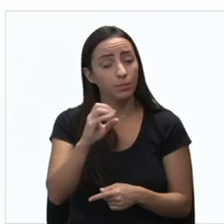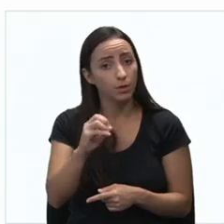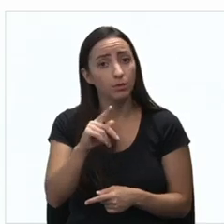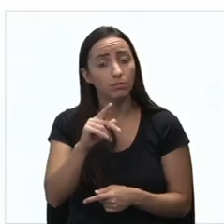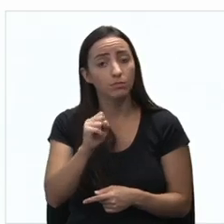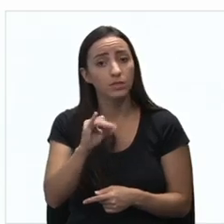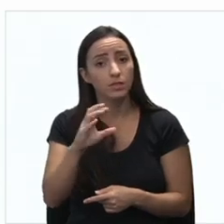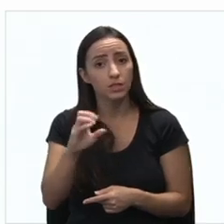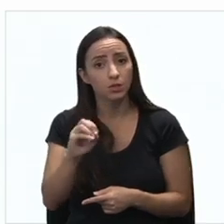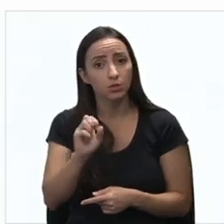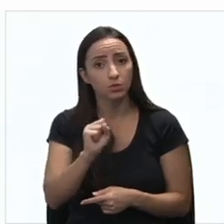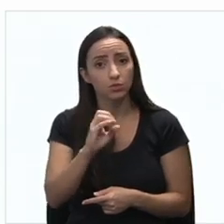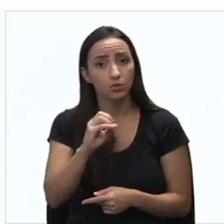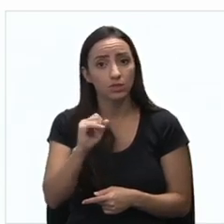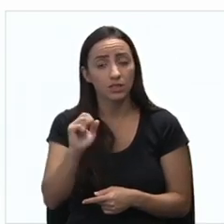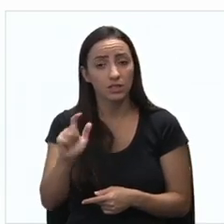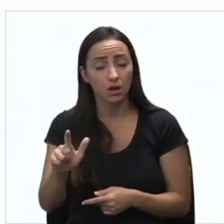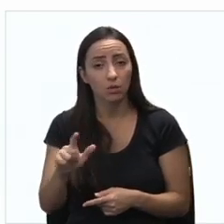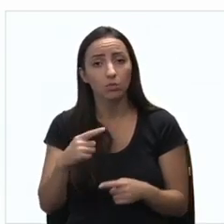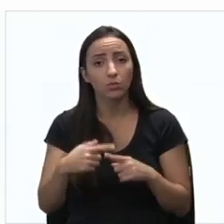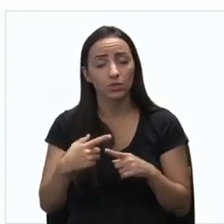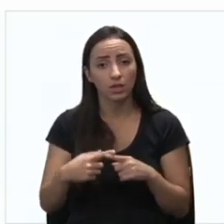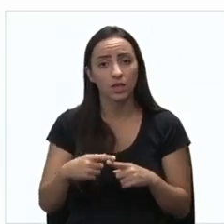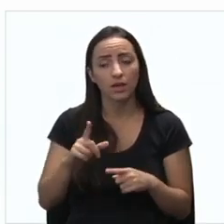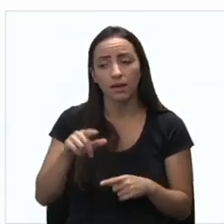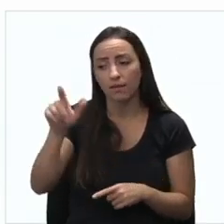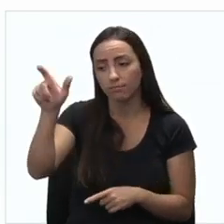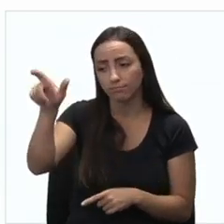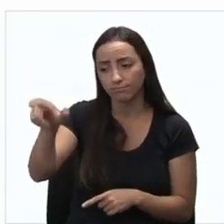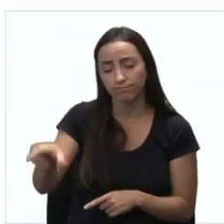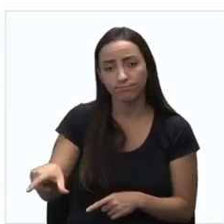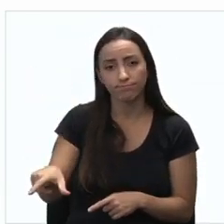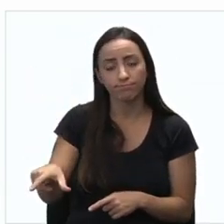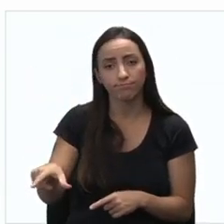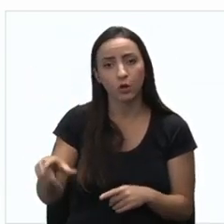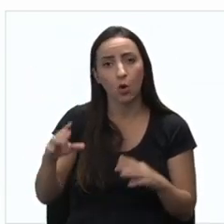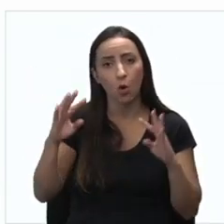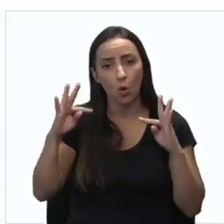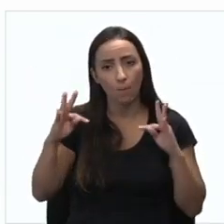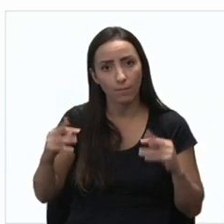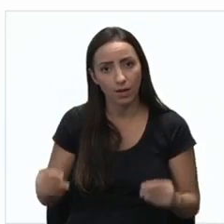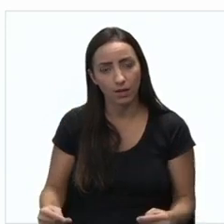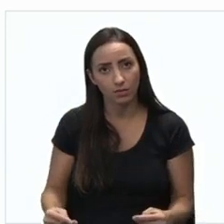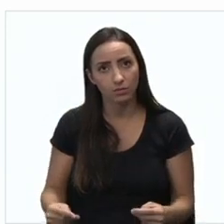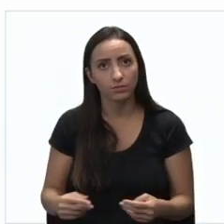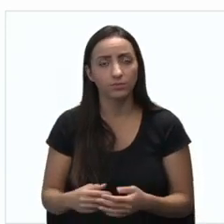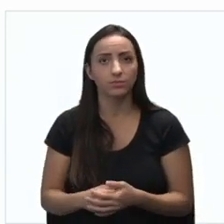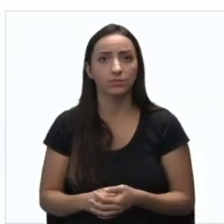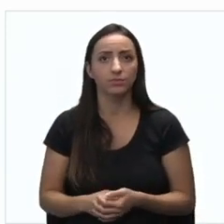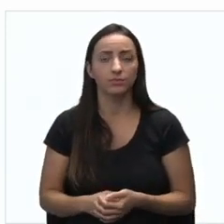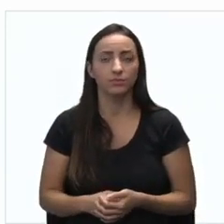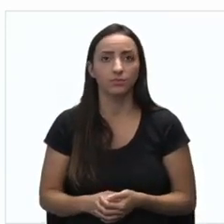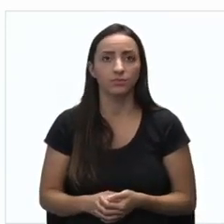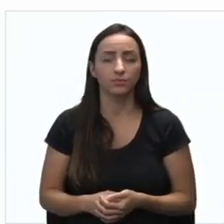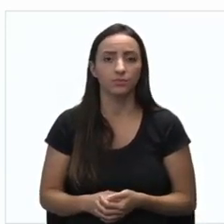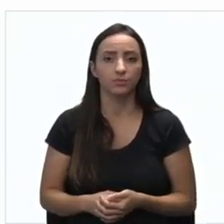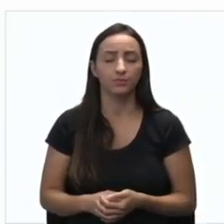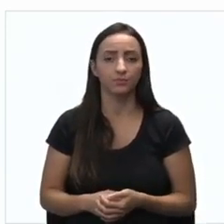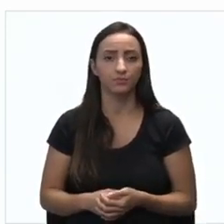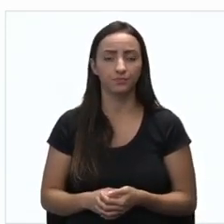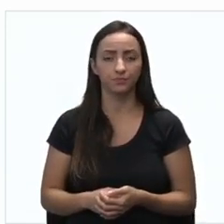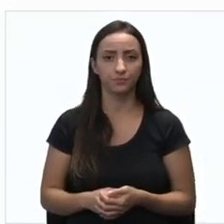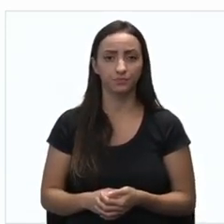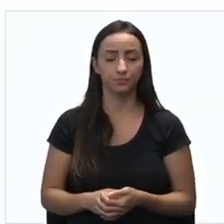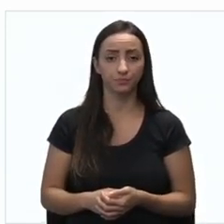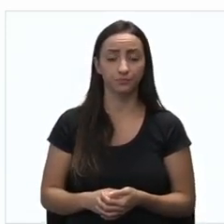biopsicossocial, a visão de um indivíduo como um ser o quê? Integral. Um ser integral, né?